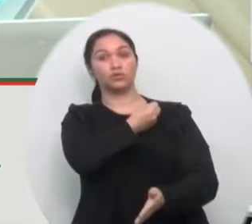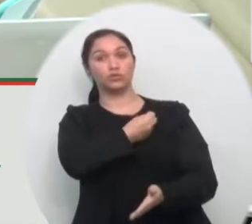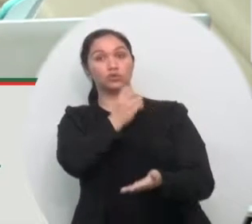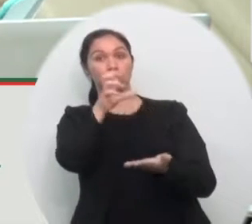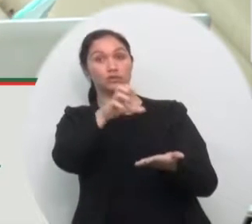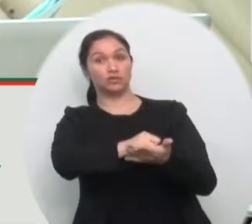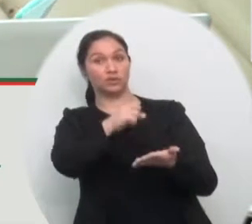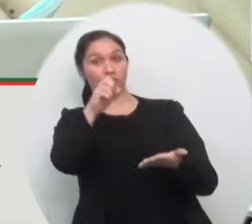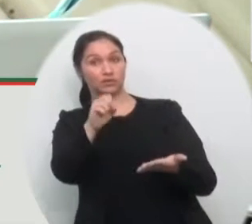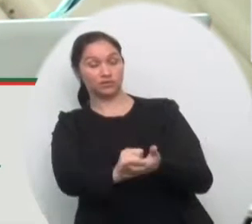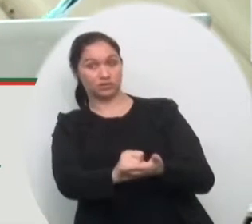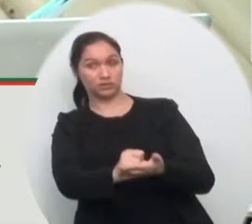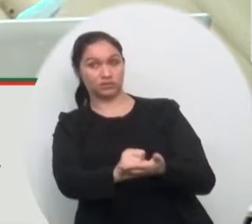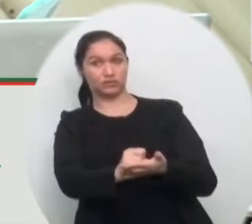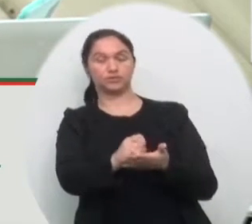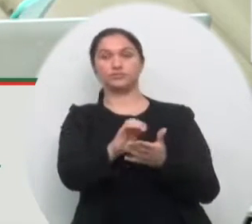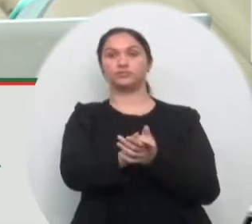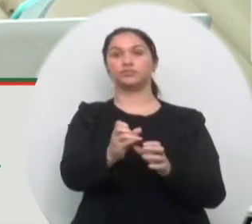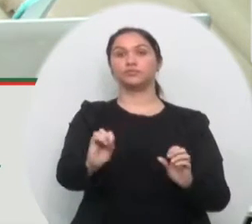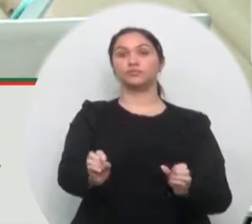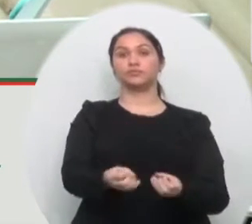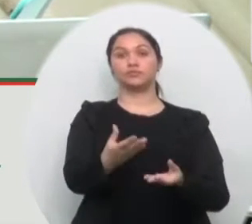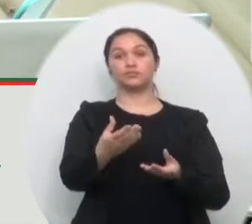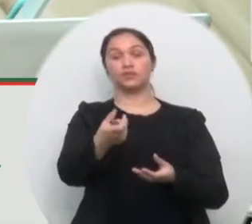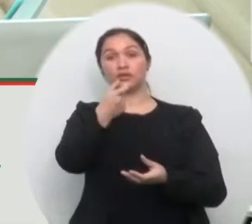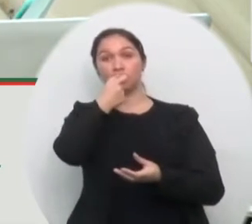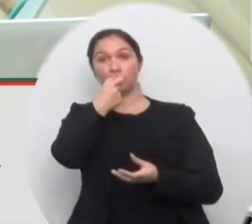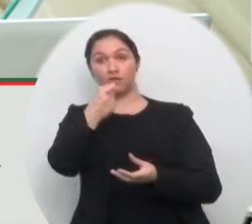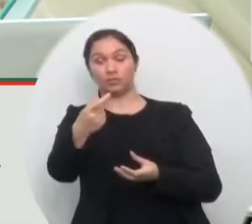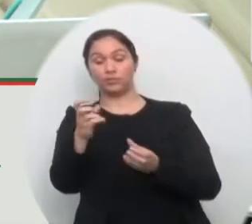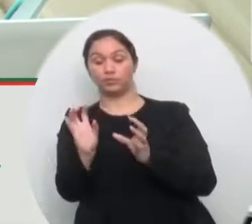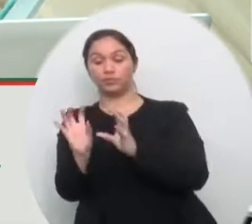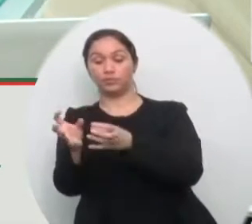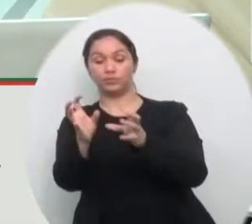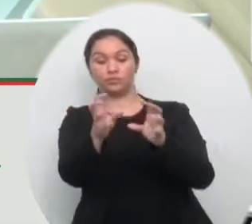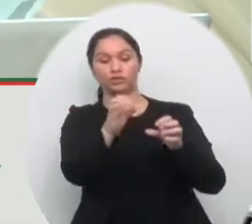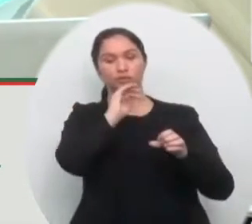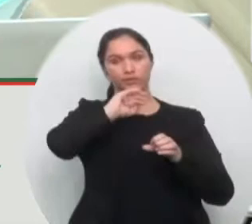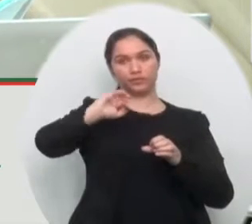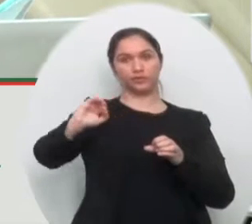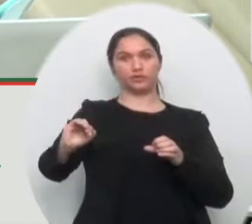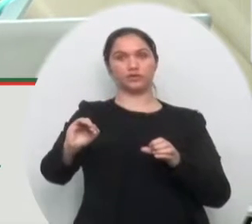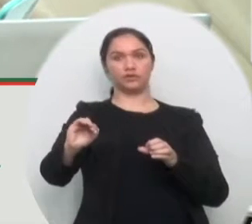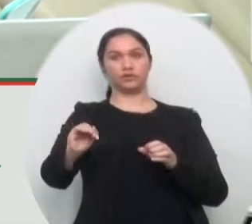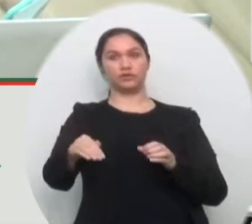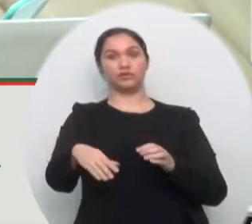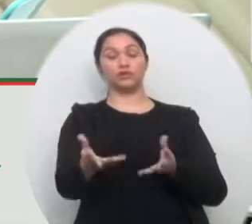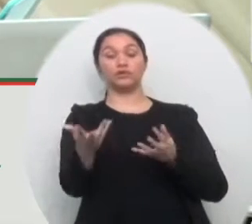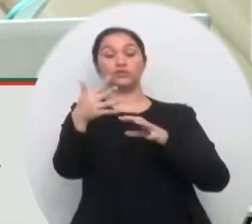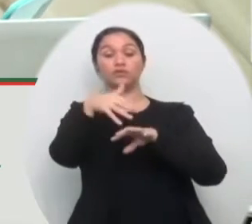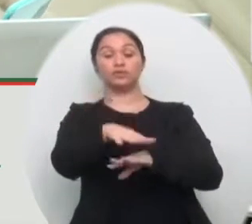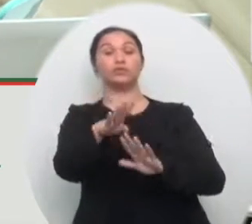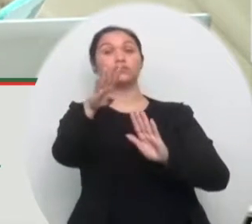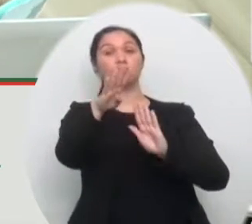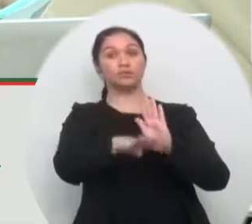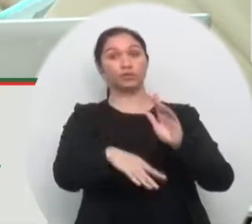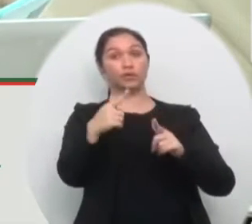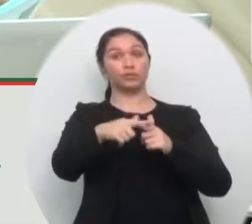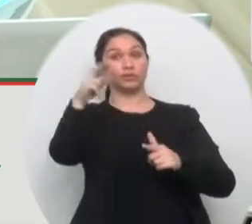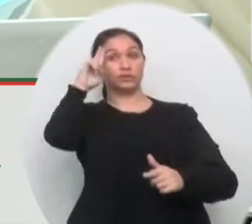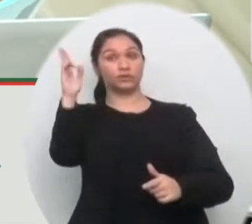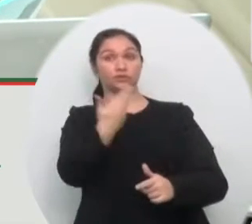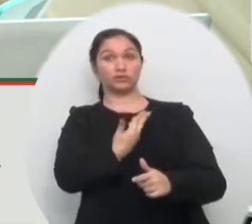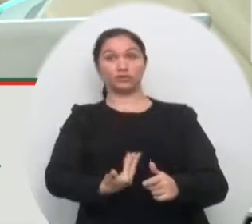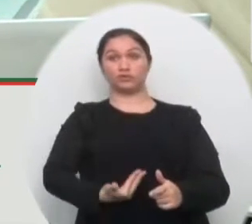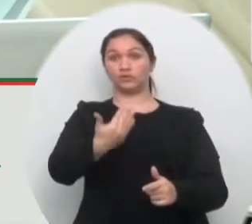matrícula e confrontações. Dispensa de pareceres e inclusão na pauta desta sessão solicitada pela líder do governo, aprovados